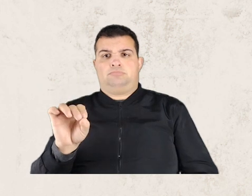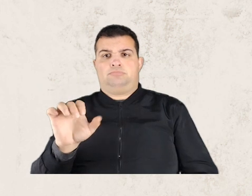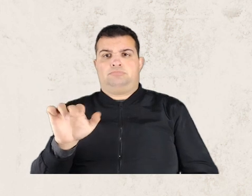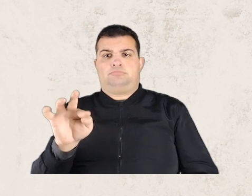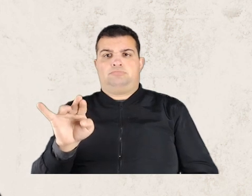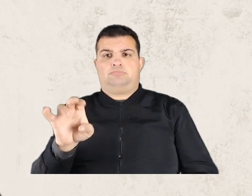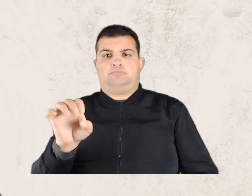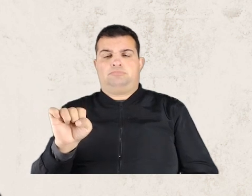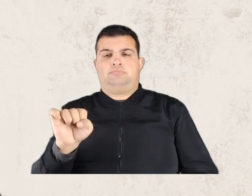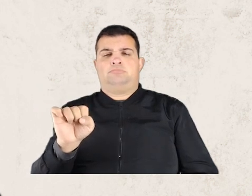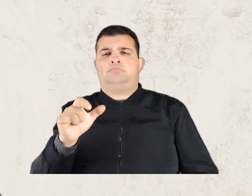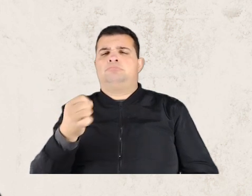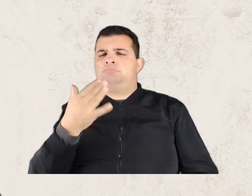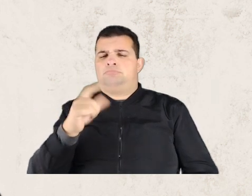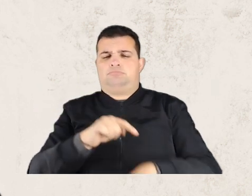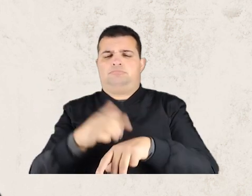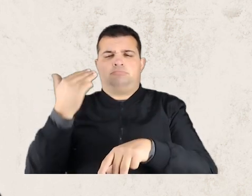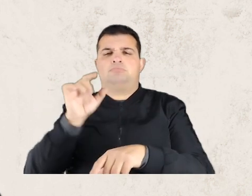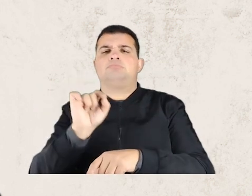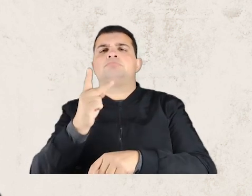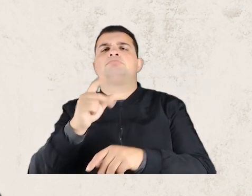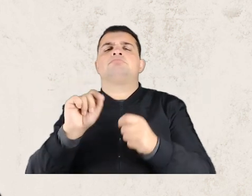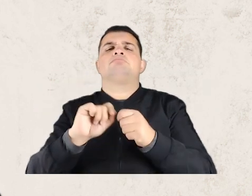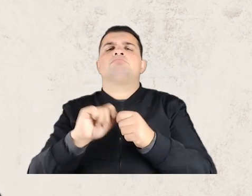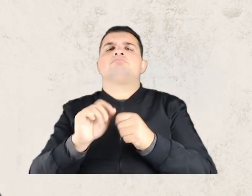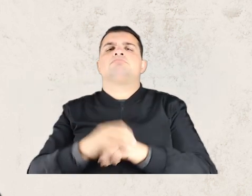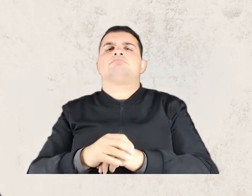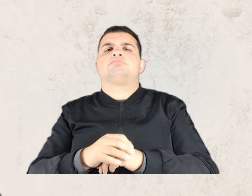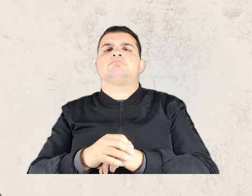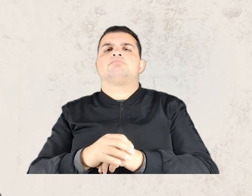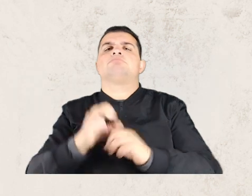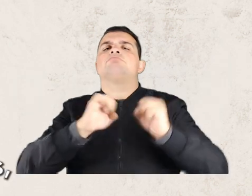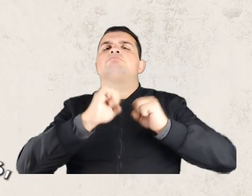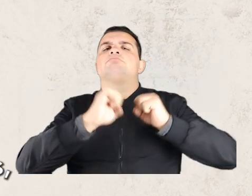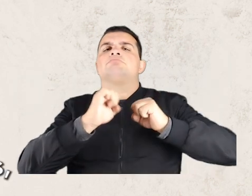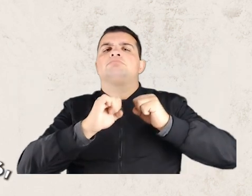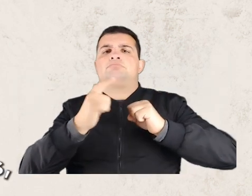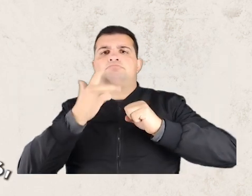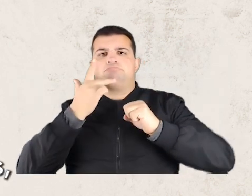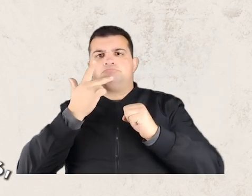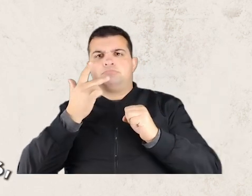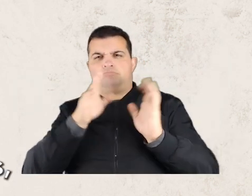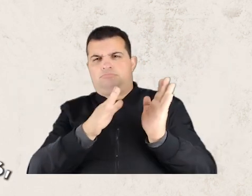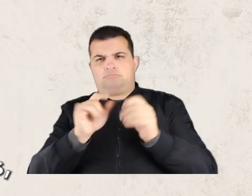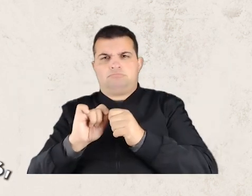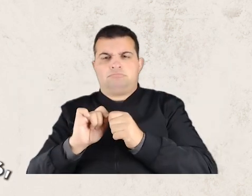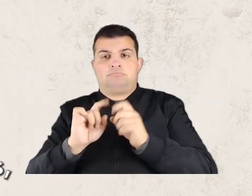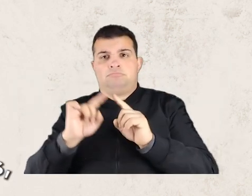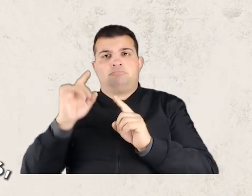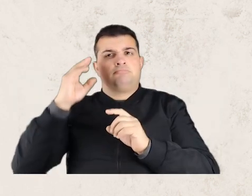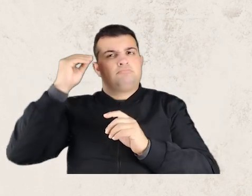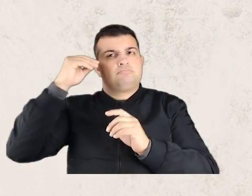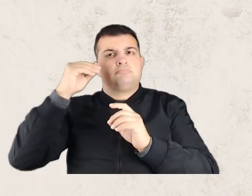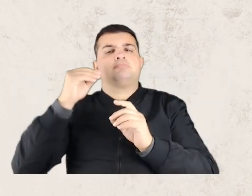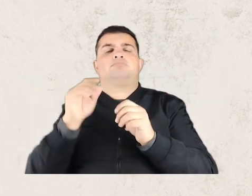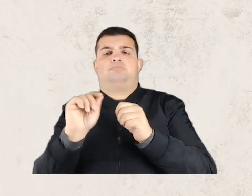Até esse momento, a atuação da psicologia no Brasil se restringia a 3 campos de atuação, segundo a professora Mitsuko Antunes, da PUC de São